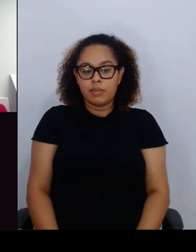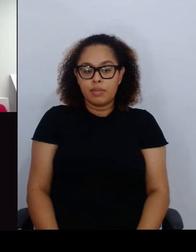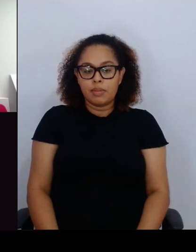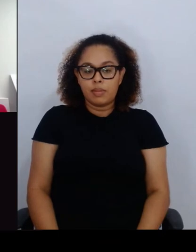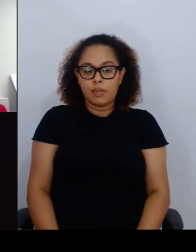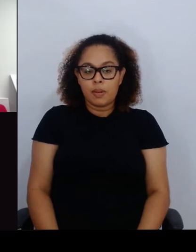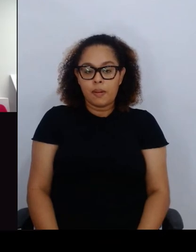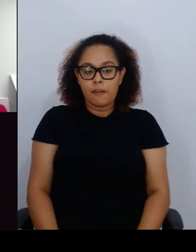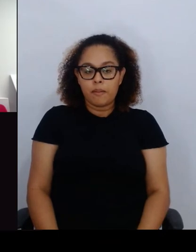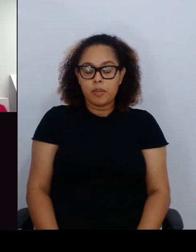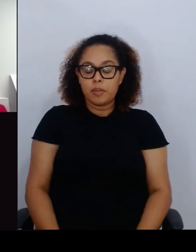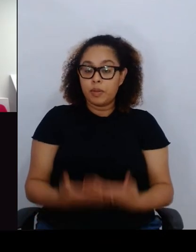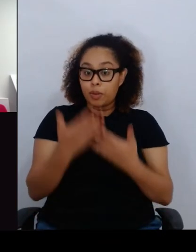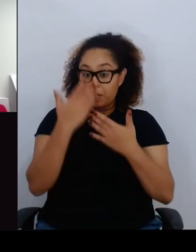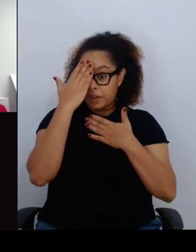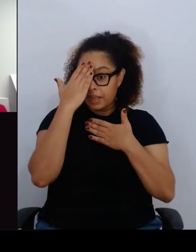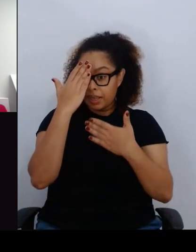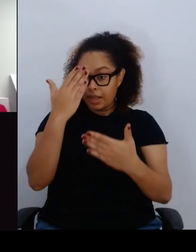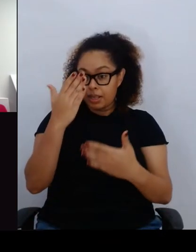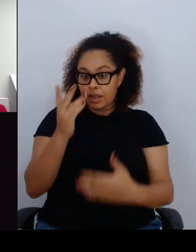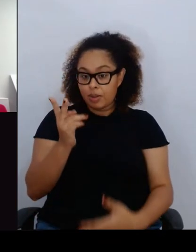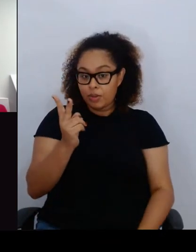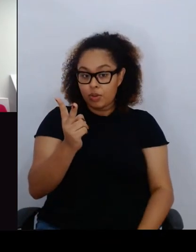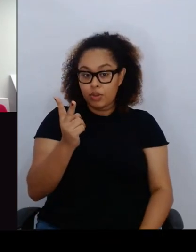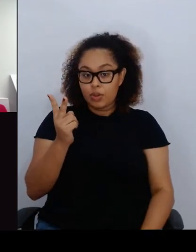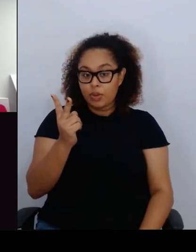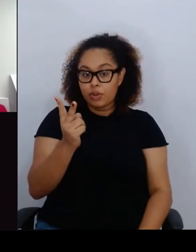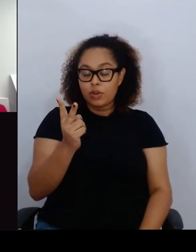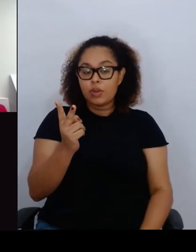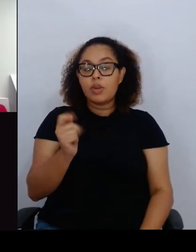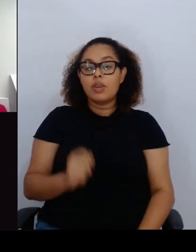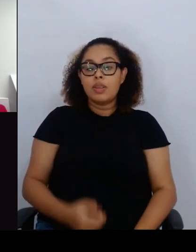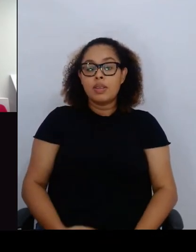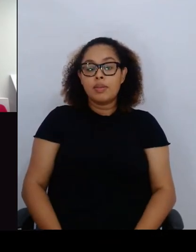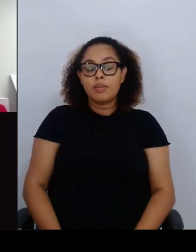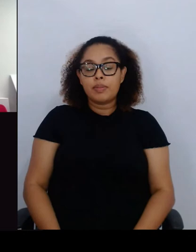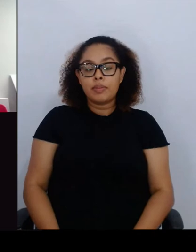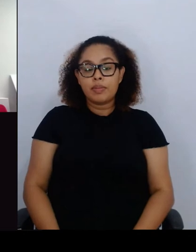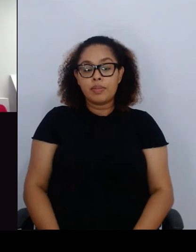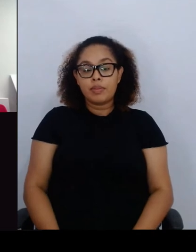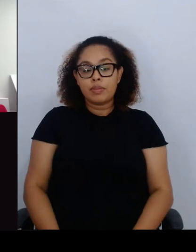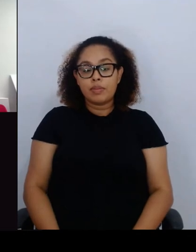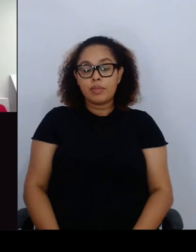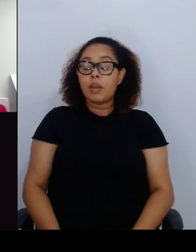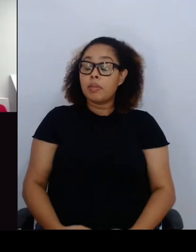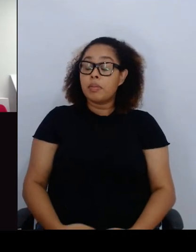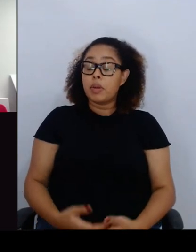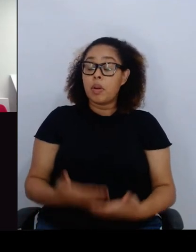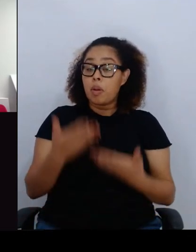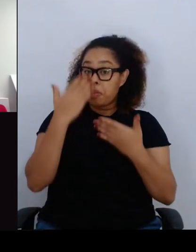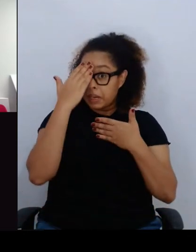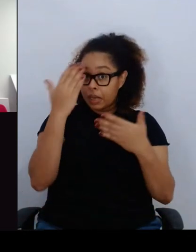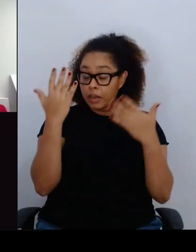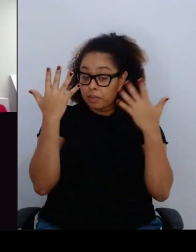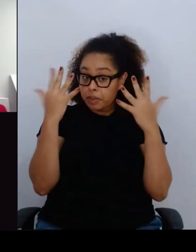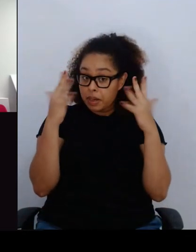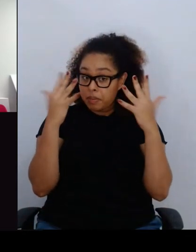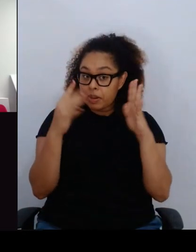Muito obrigado professor salter Parabéns pela sua apresentação